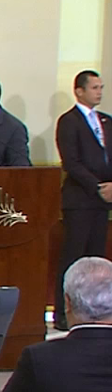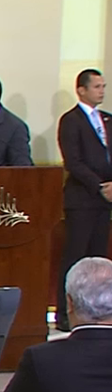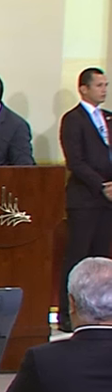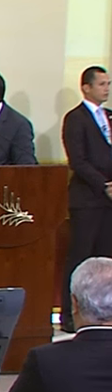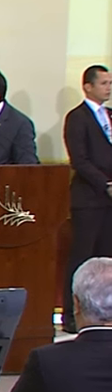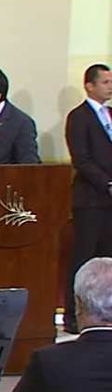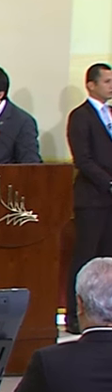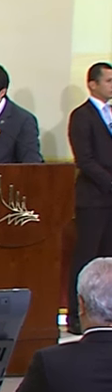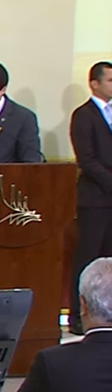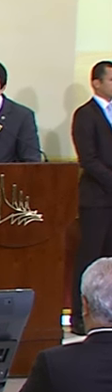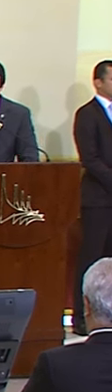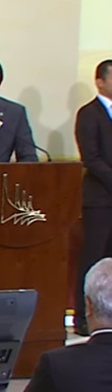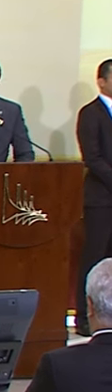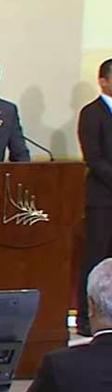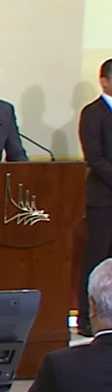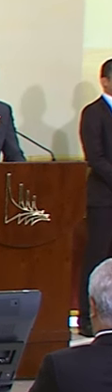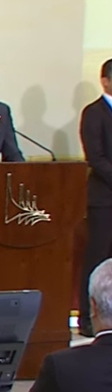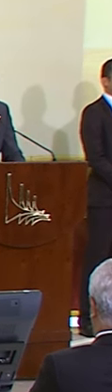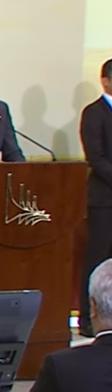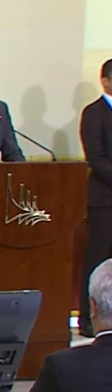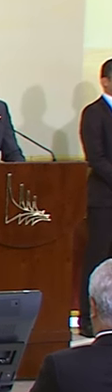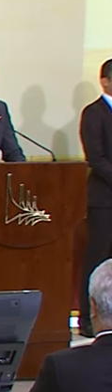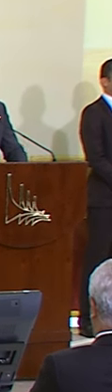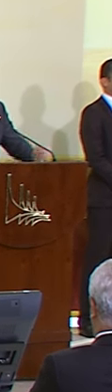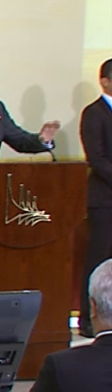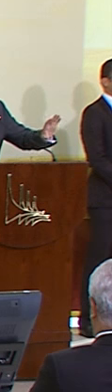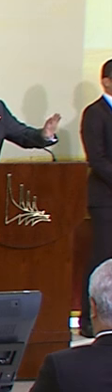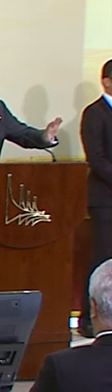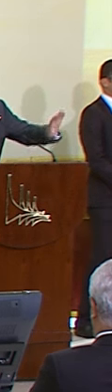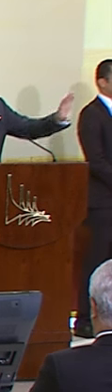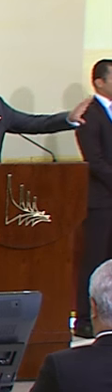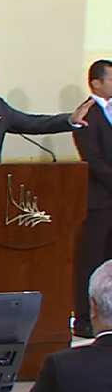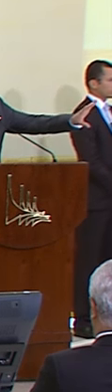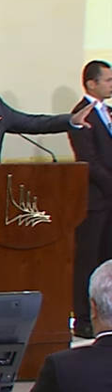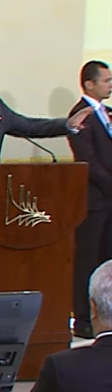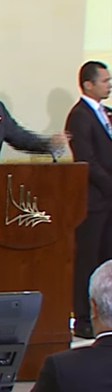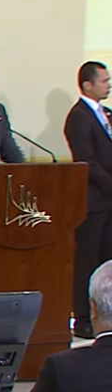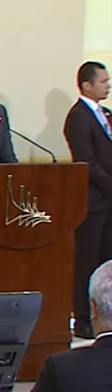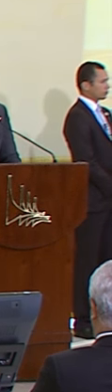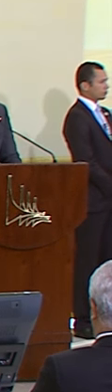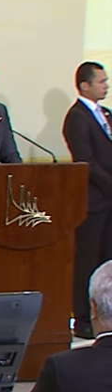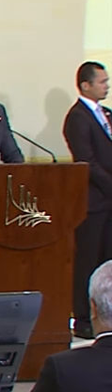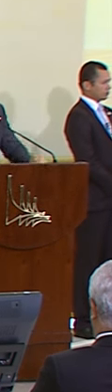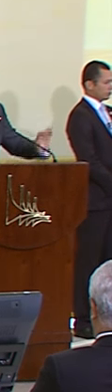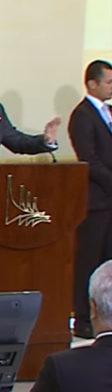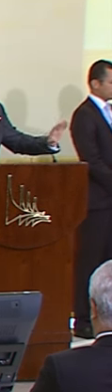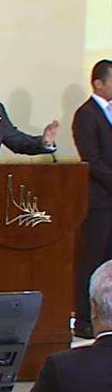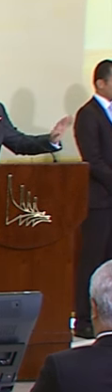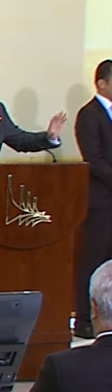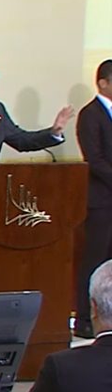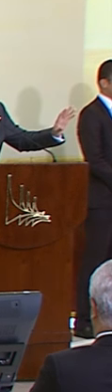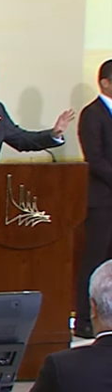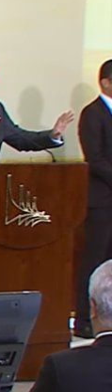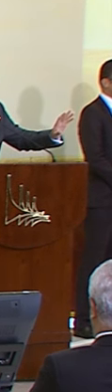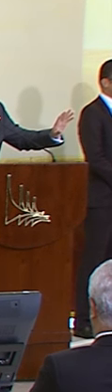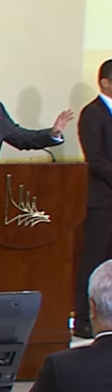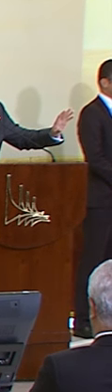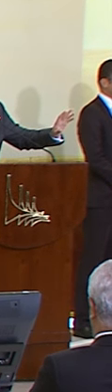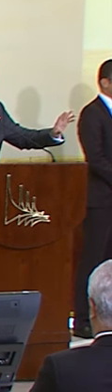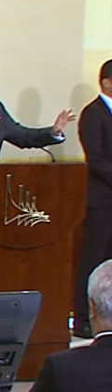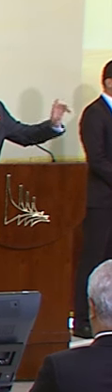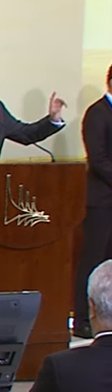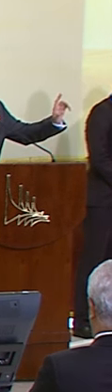ter objetivo, temos que ter foco. Para aquele que não sabe aonde quer chegar, qualquer caminho está